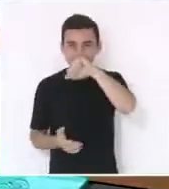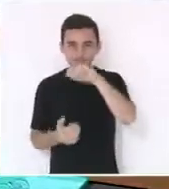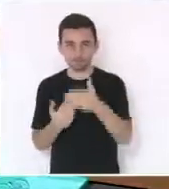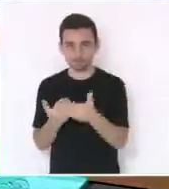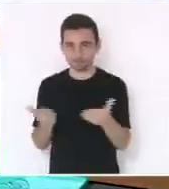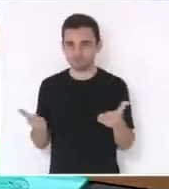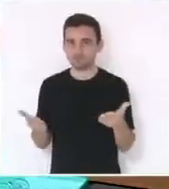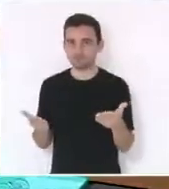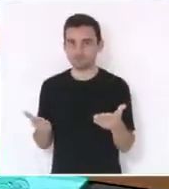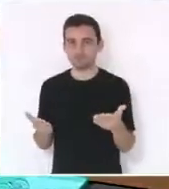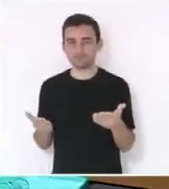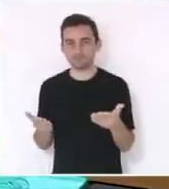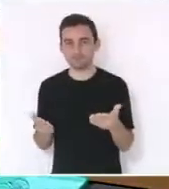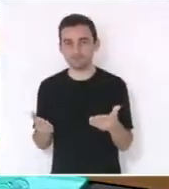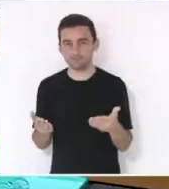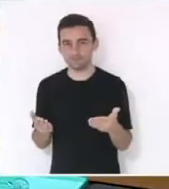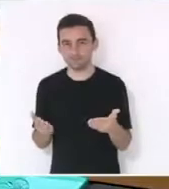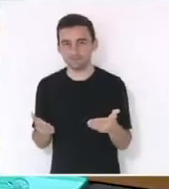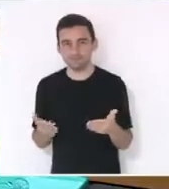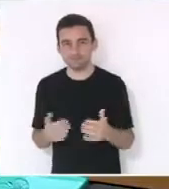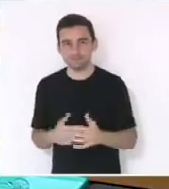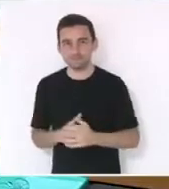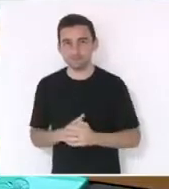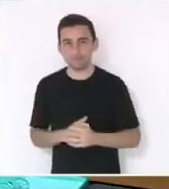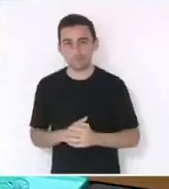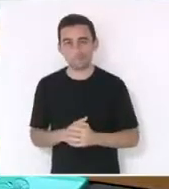pela diversidade.